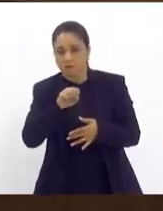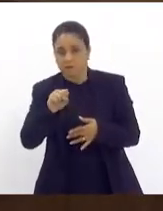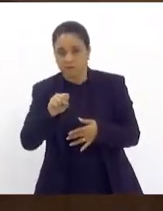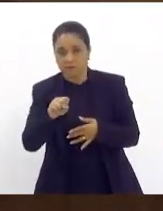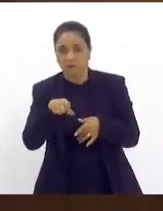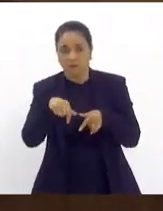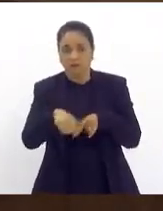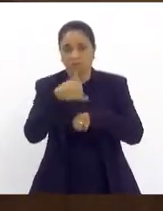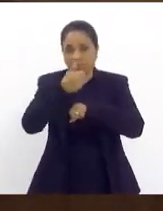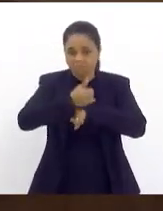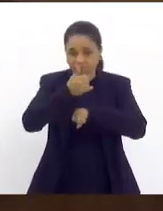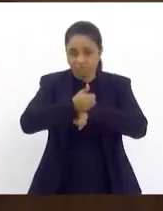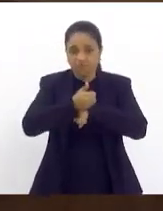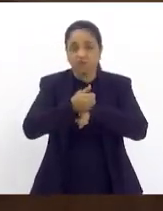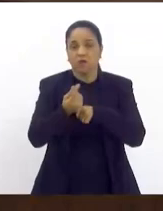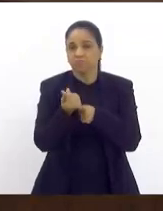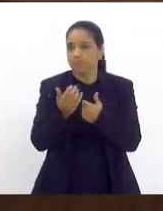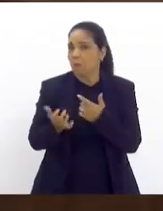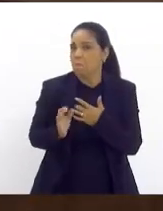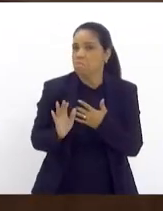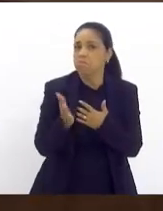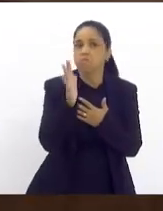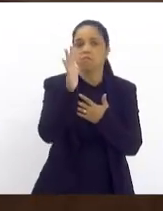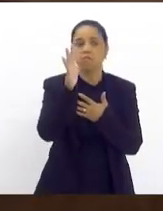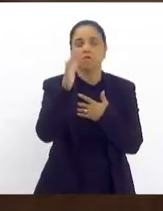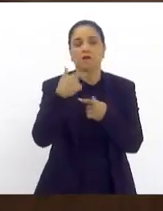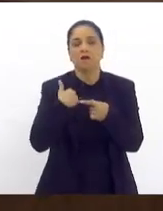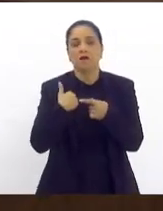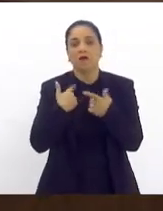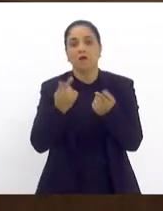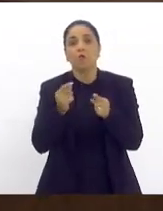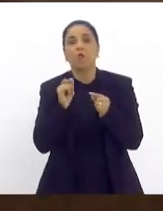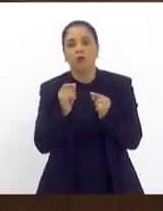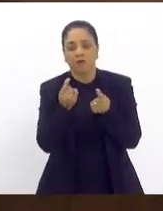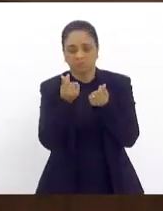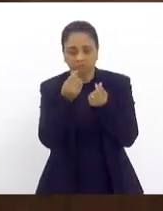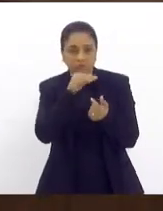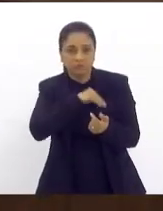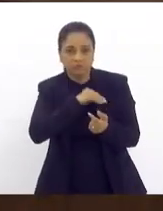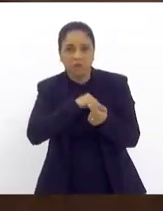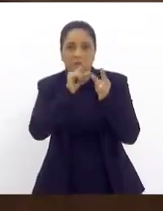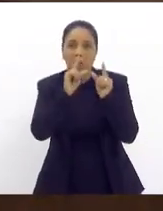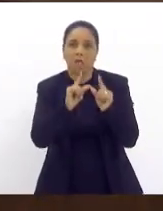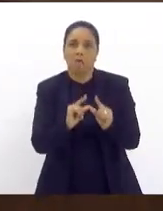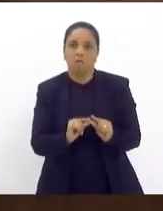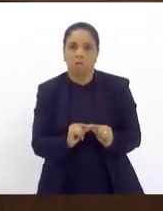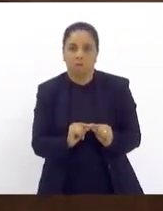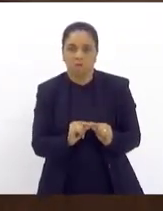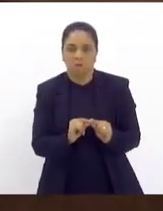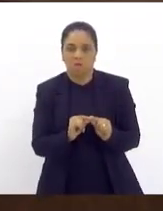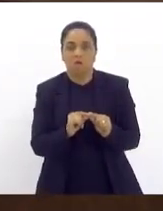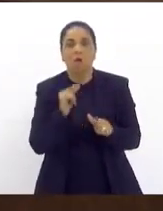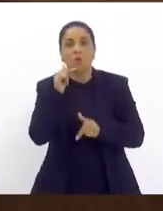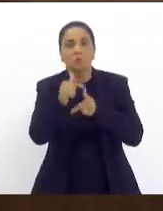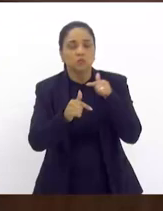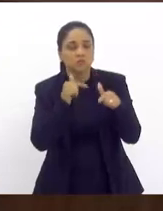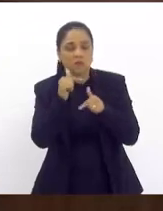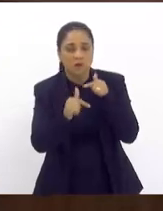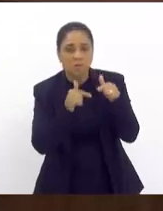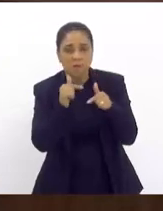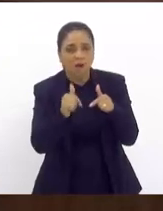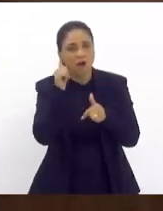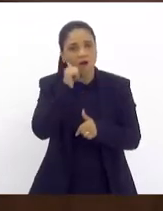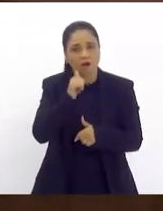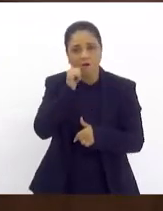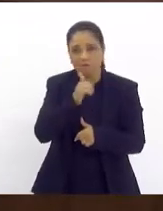só se eleva isso corrói é o rendimento salário a renda do trabalho das